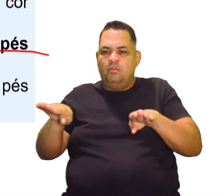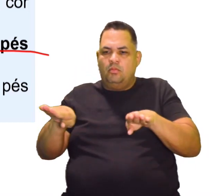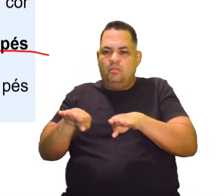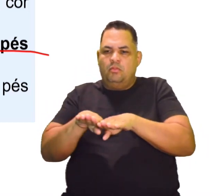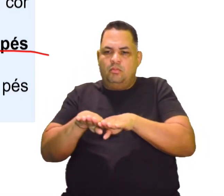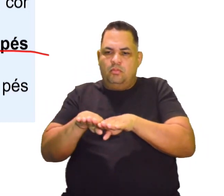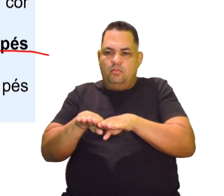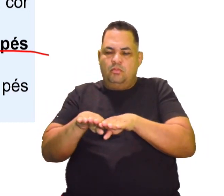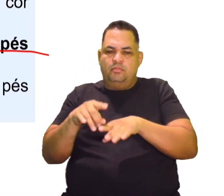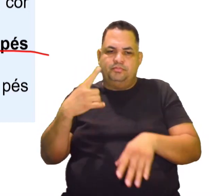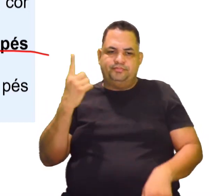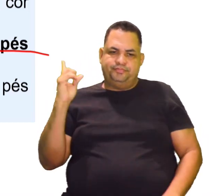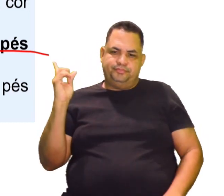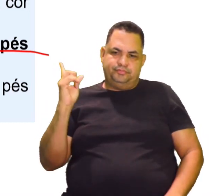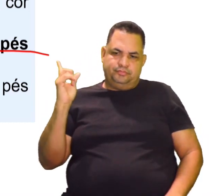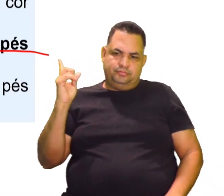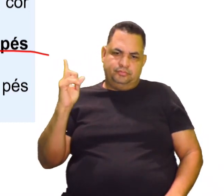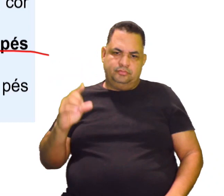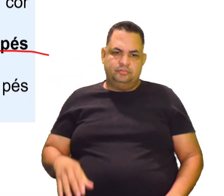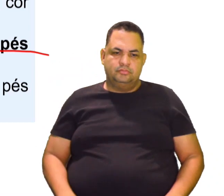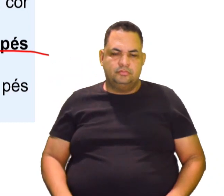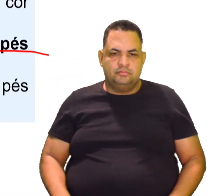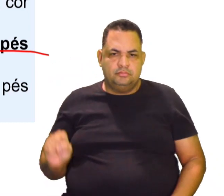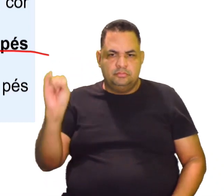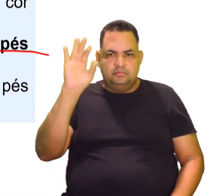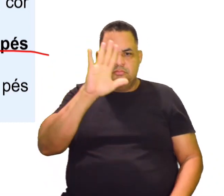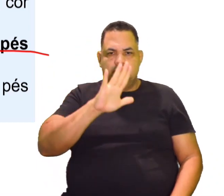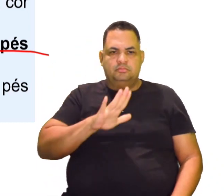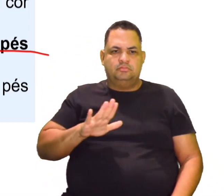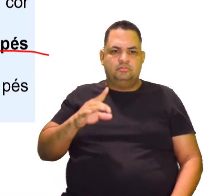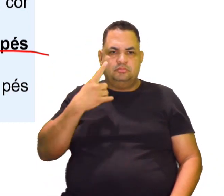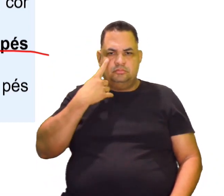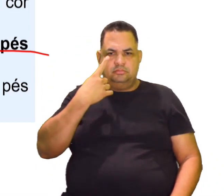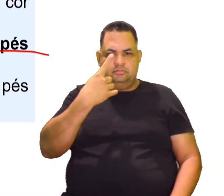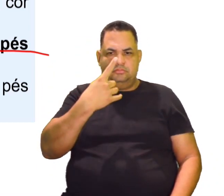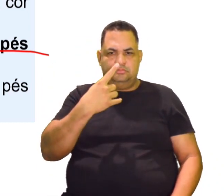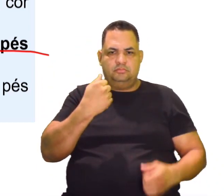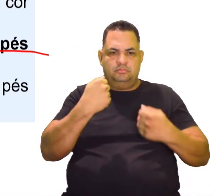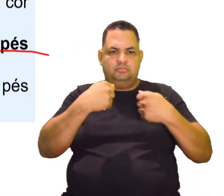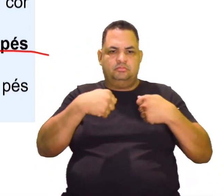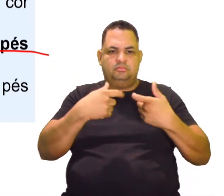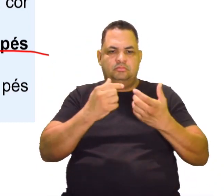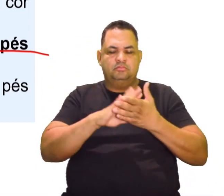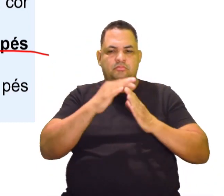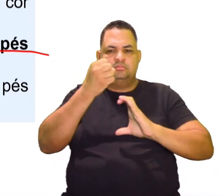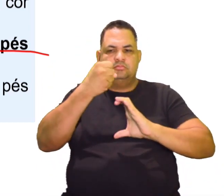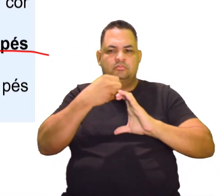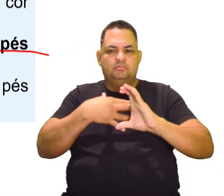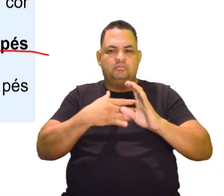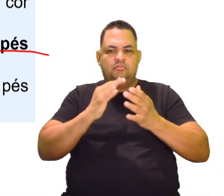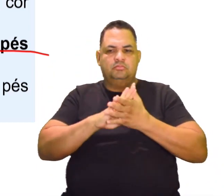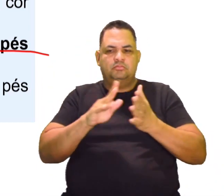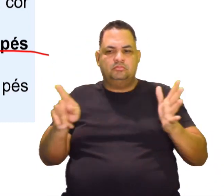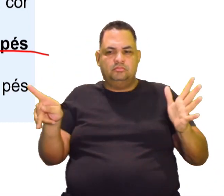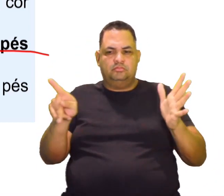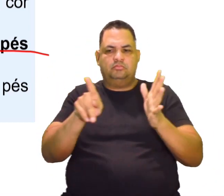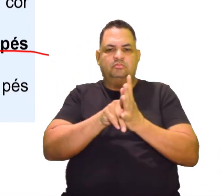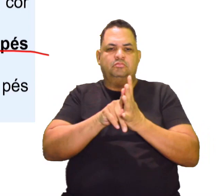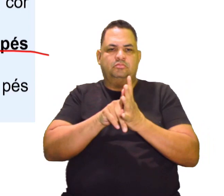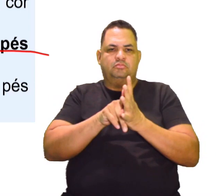Pelo menos nesse período aí, as imagens, podemos dizer que é uma característica muito específica, né?